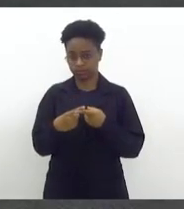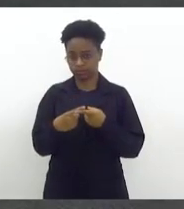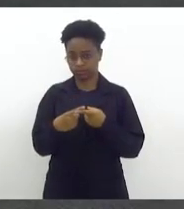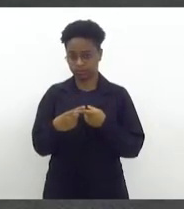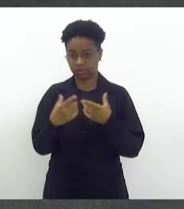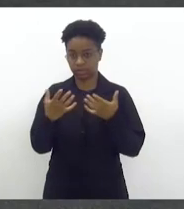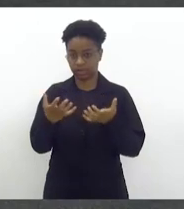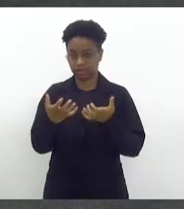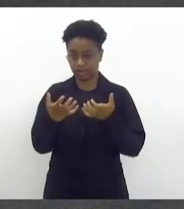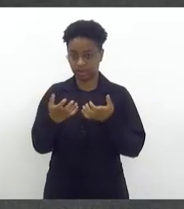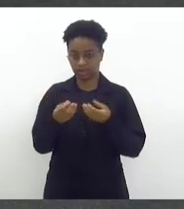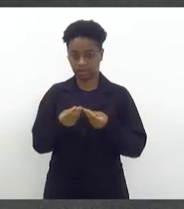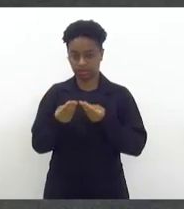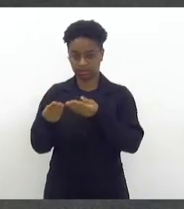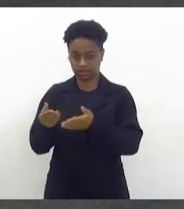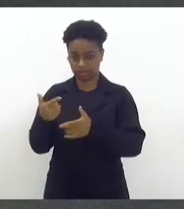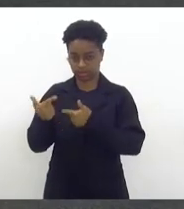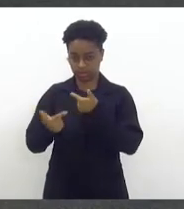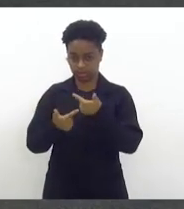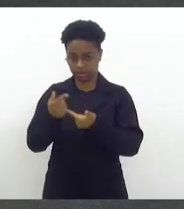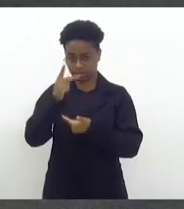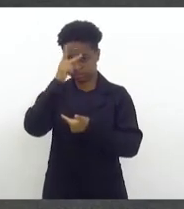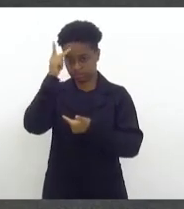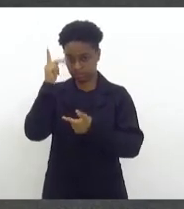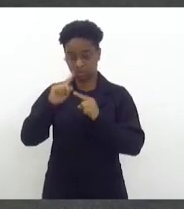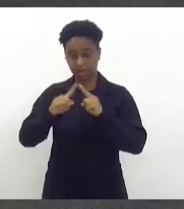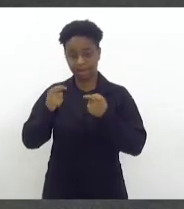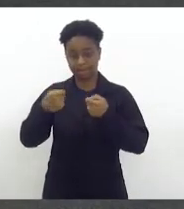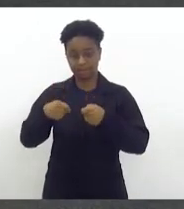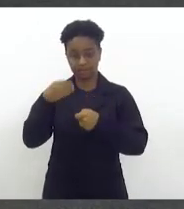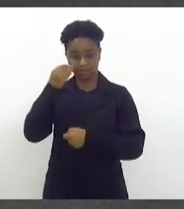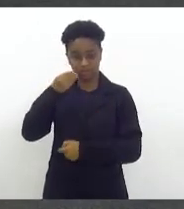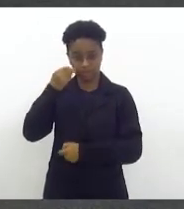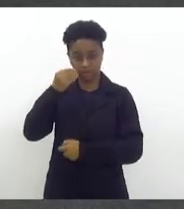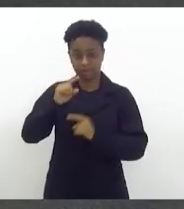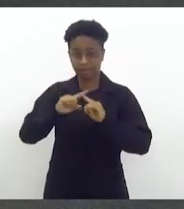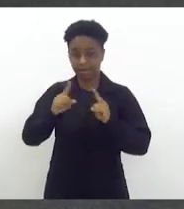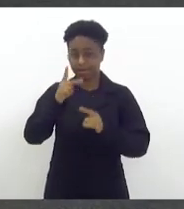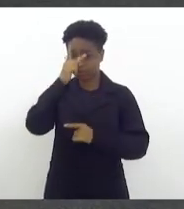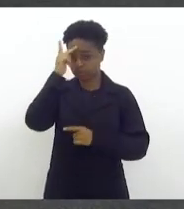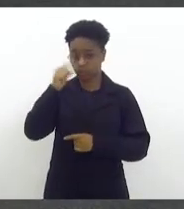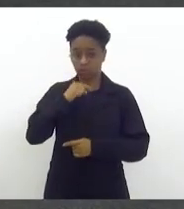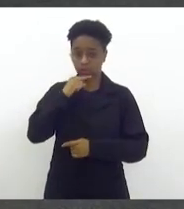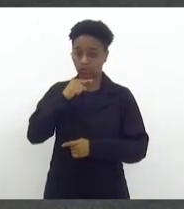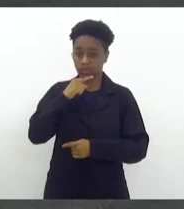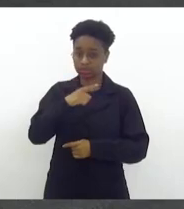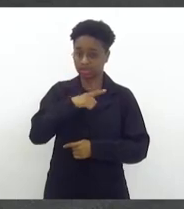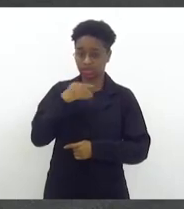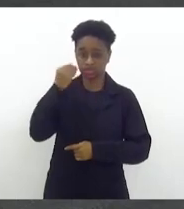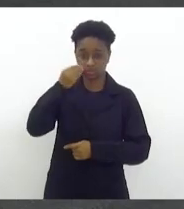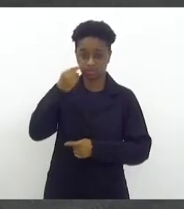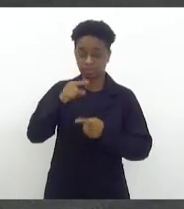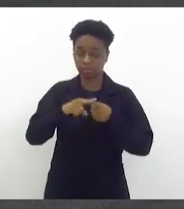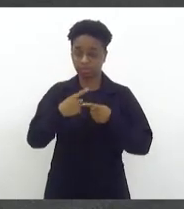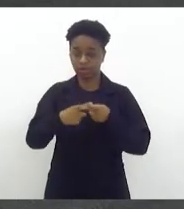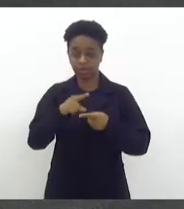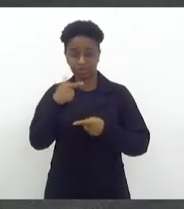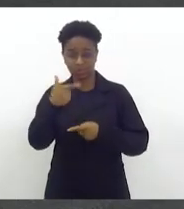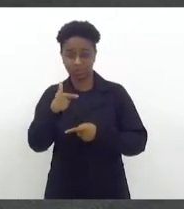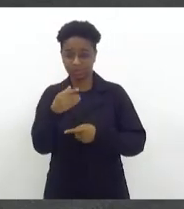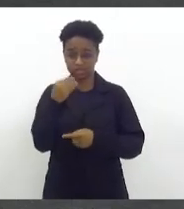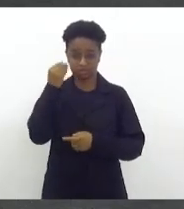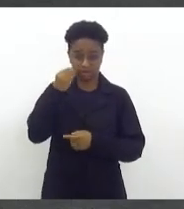quer empregar as pessoas, exige experiência. Mas aí a pessoa não consegue ter experiência porque não tem experiência para